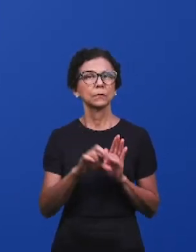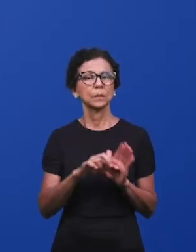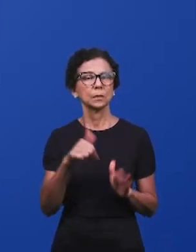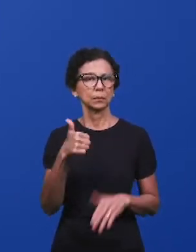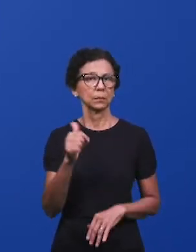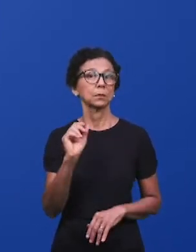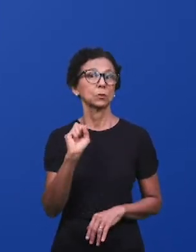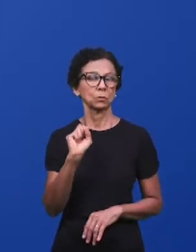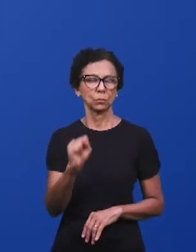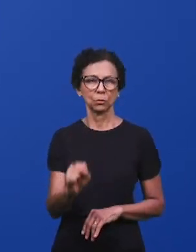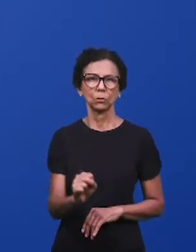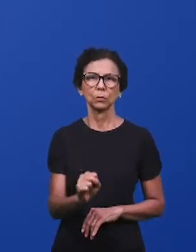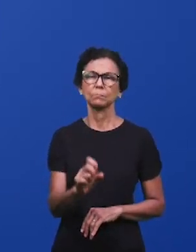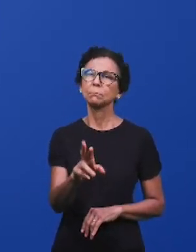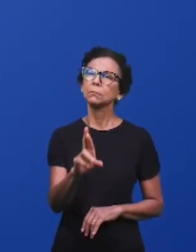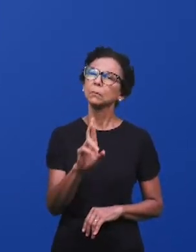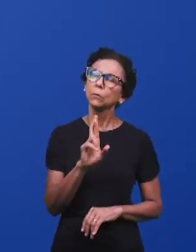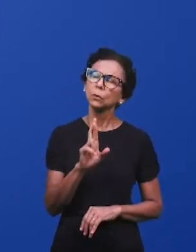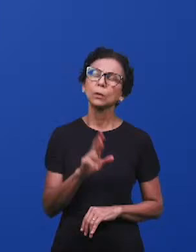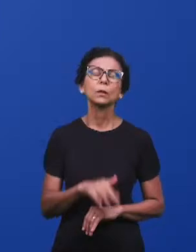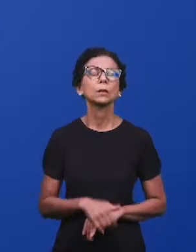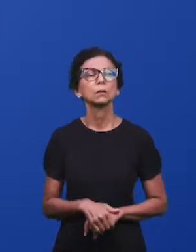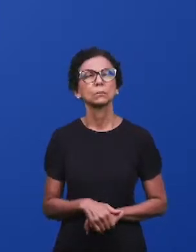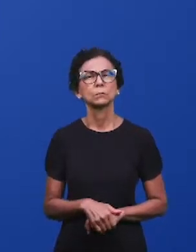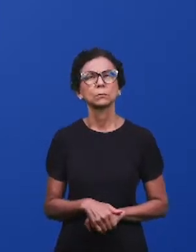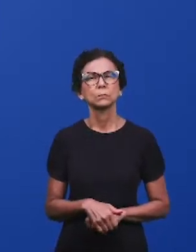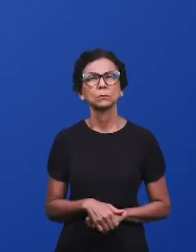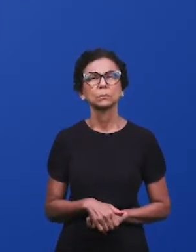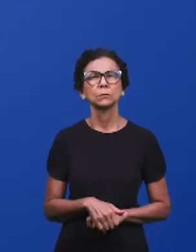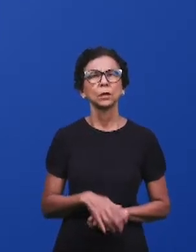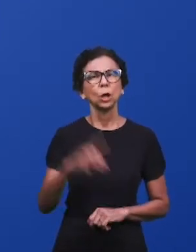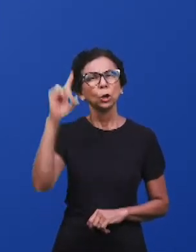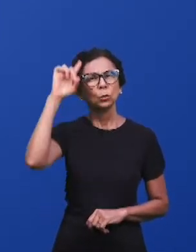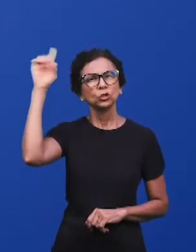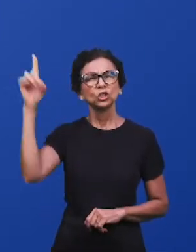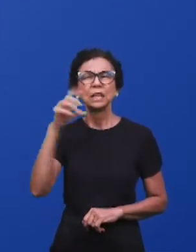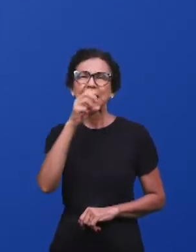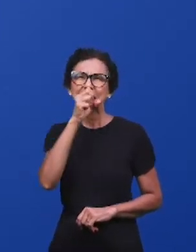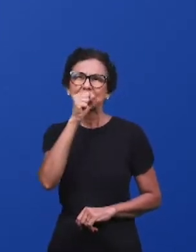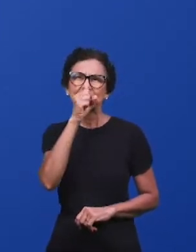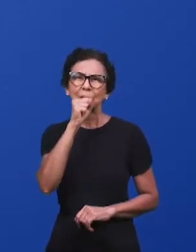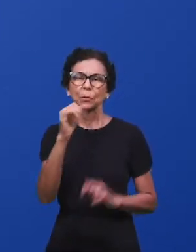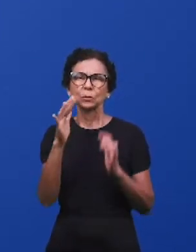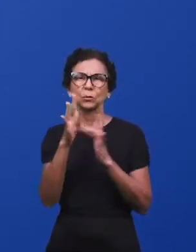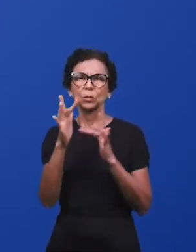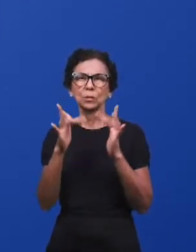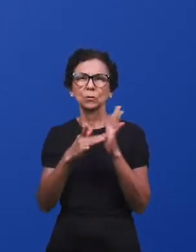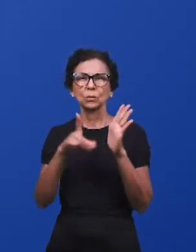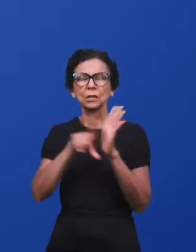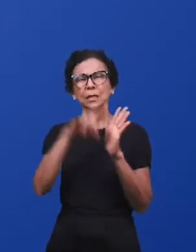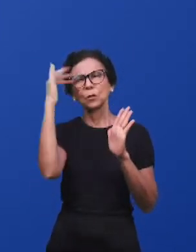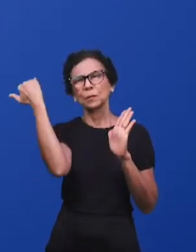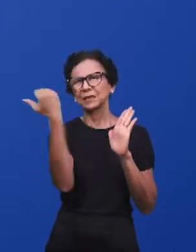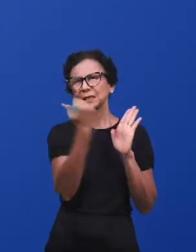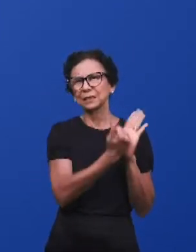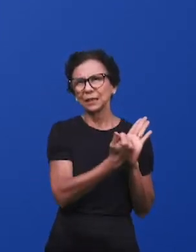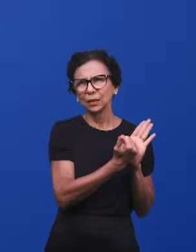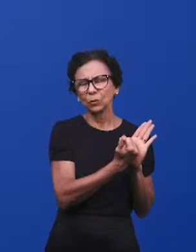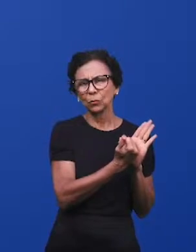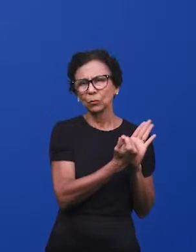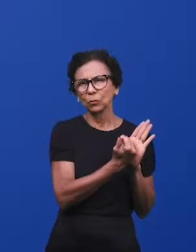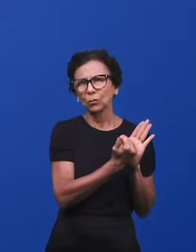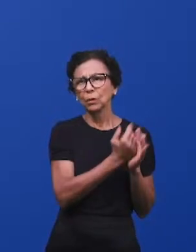responda: Jesus guardou o sábado? A resposta é não, porque